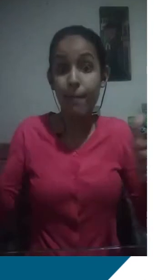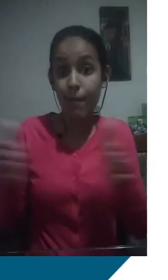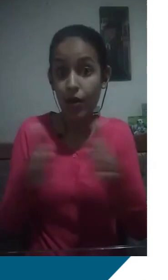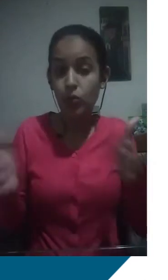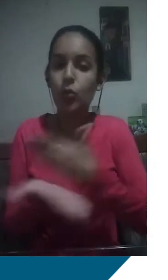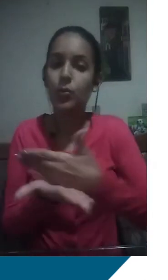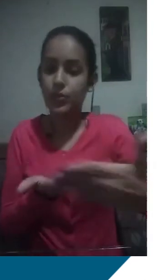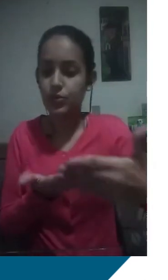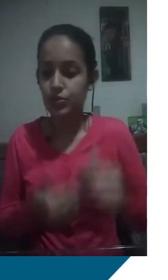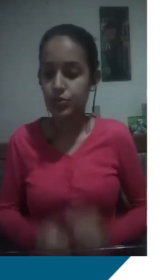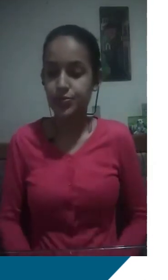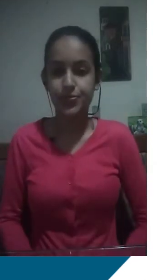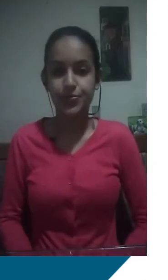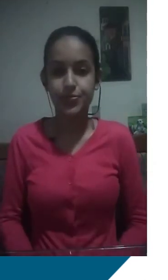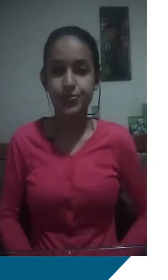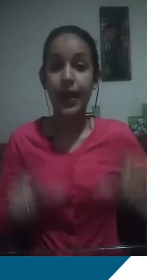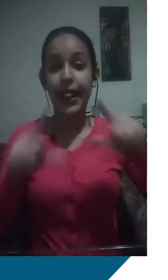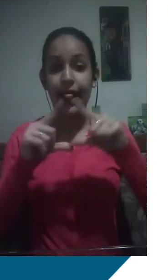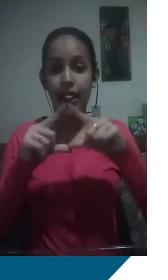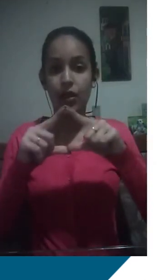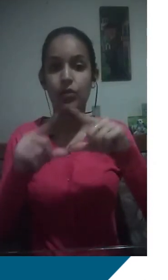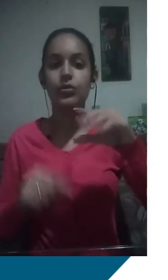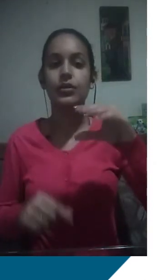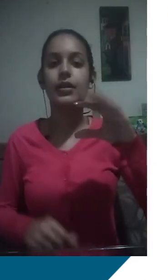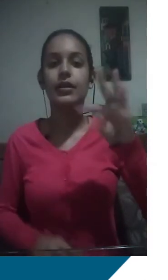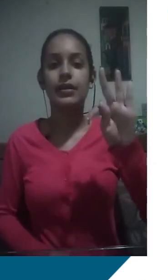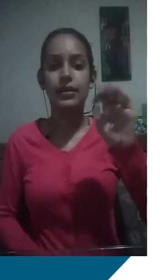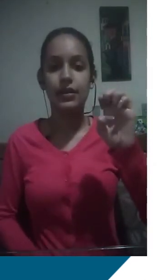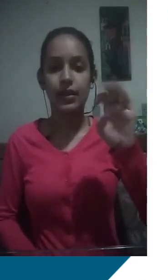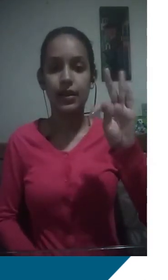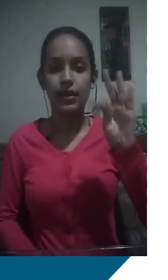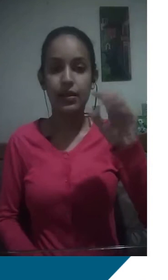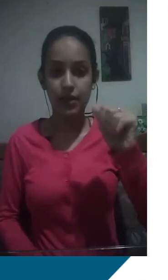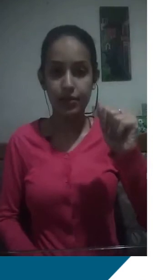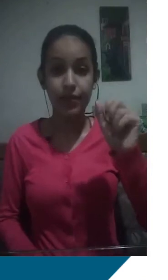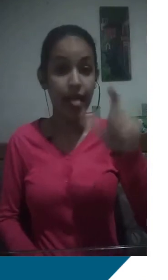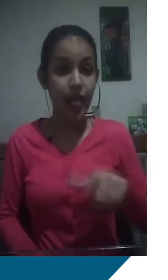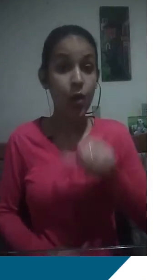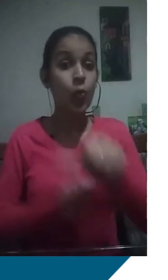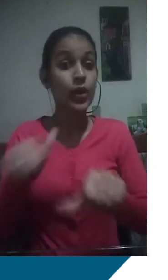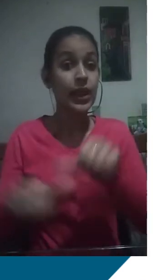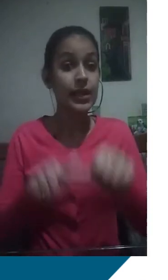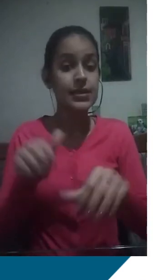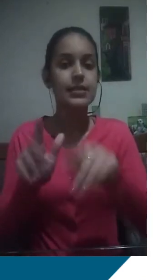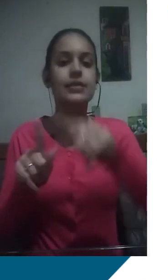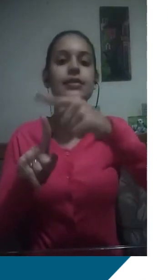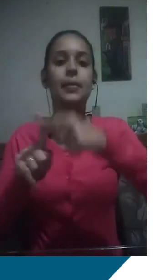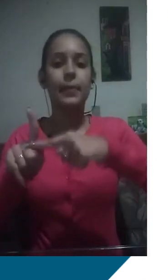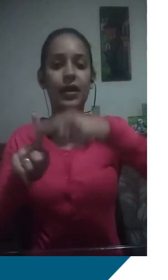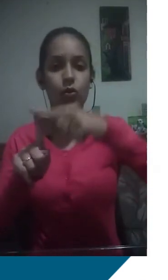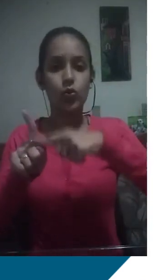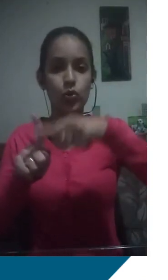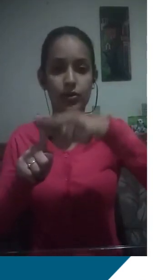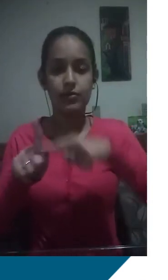Δθ é a variação de temperatura. Então, note o seguinte. Quanto maior eu tenho a minha